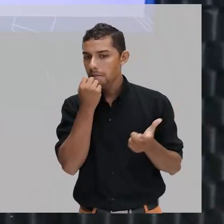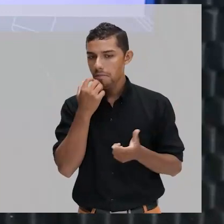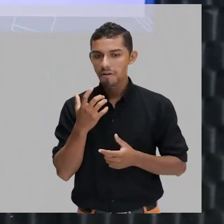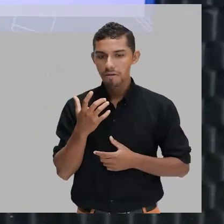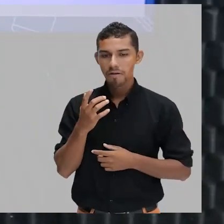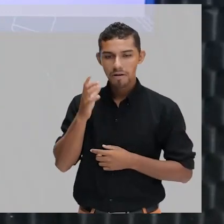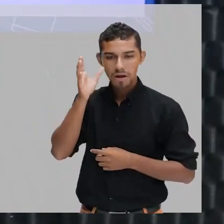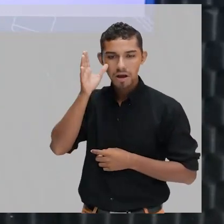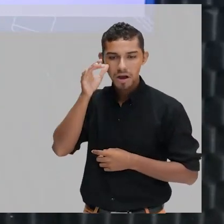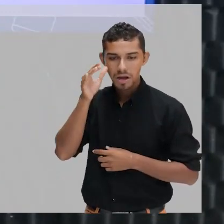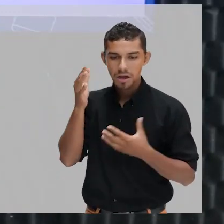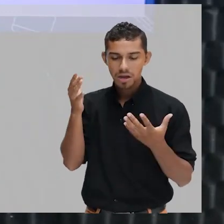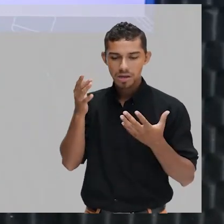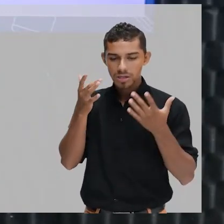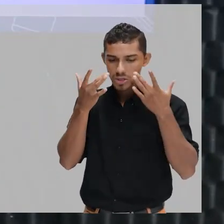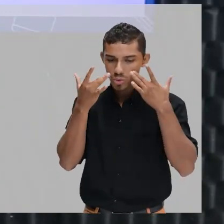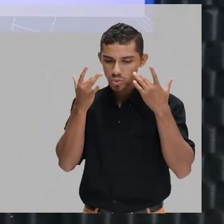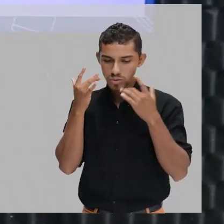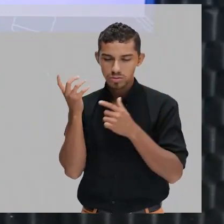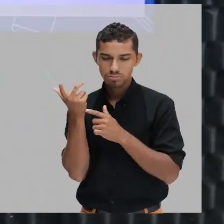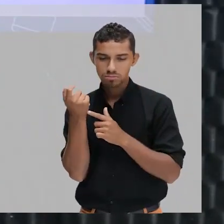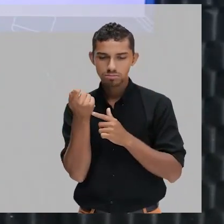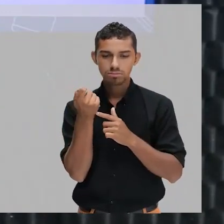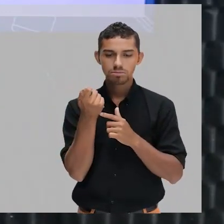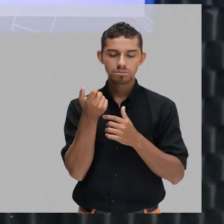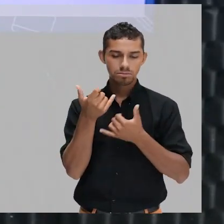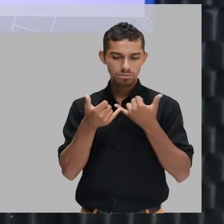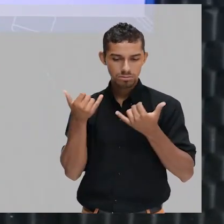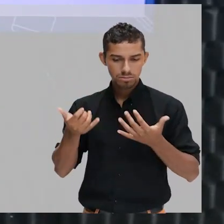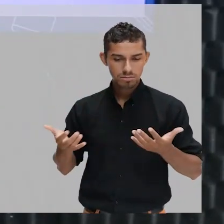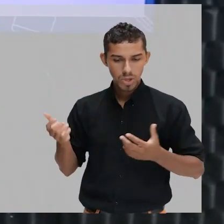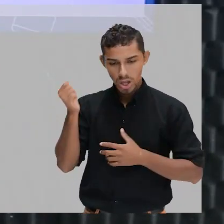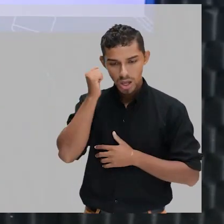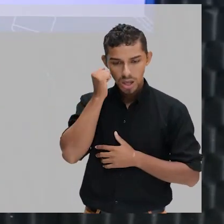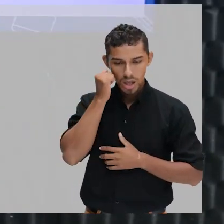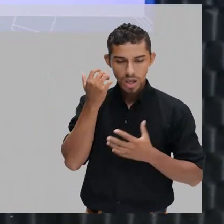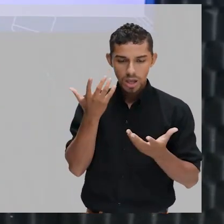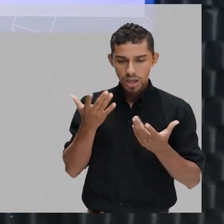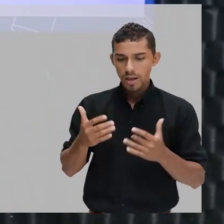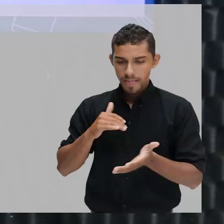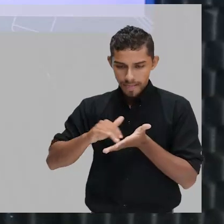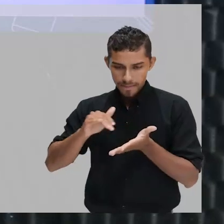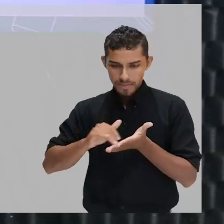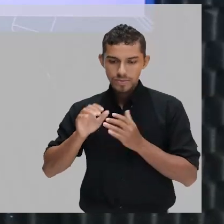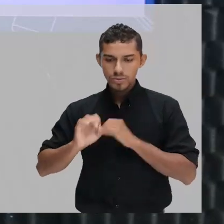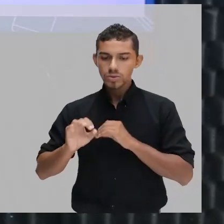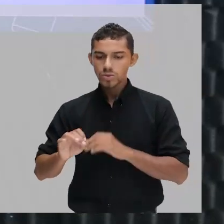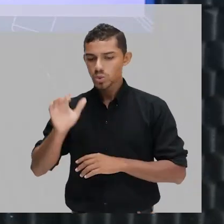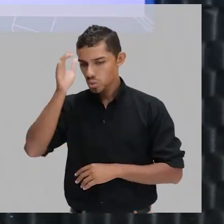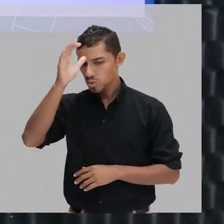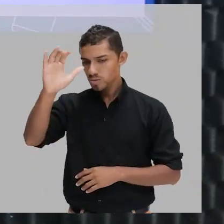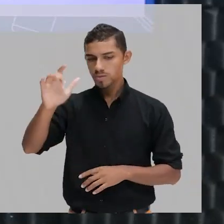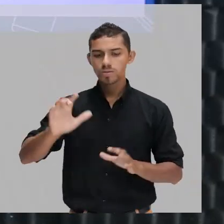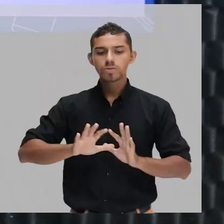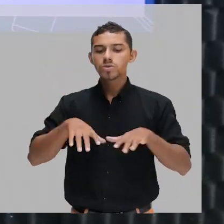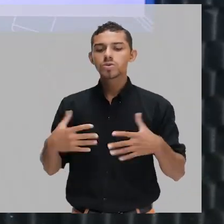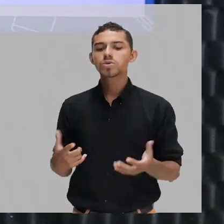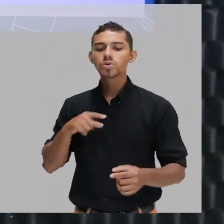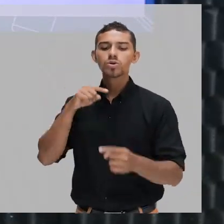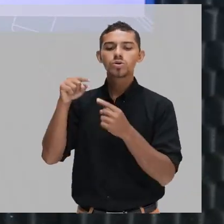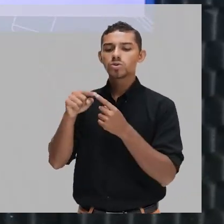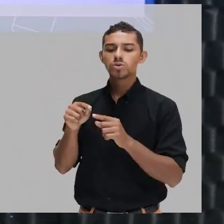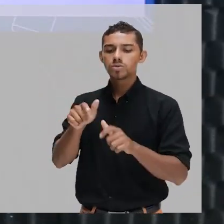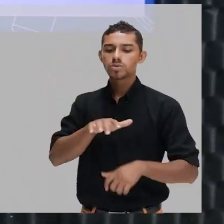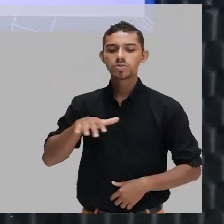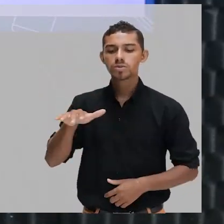de animação. Espetáculos em teatros, escolas, instituições culturais, Secretaria de Educação, Cultura. Qual é o objetivo do teatro de